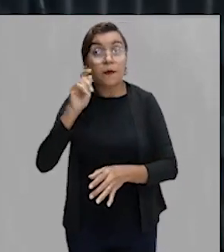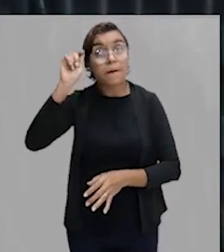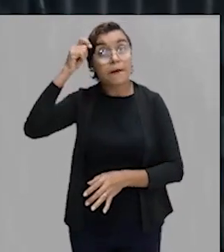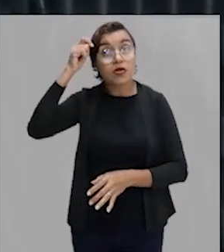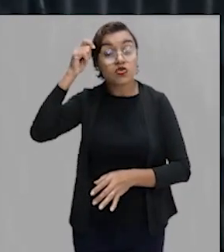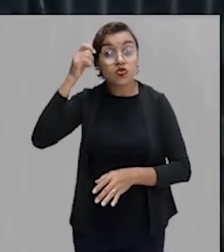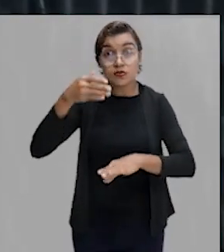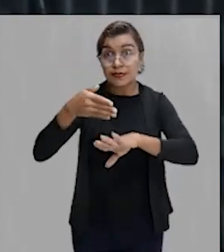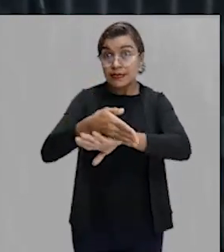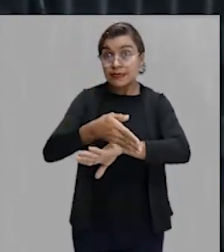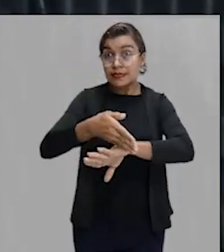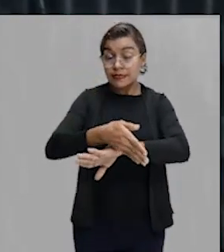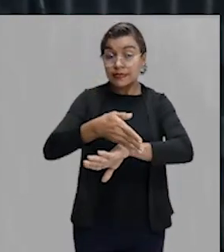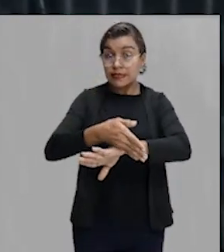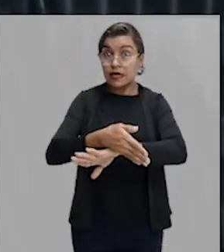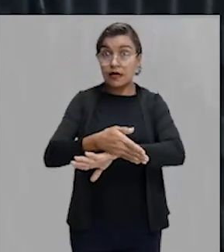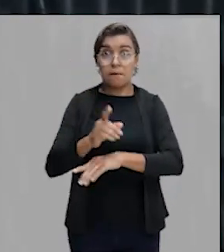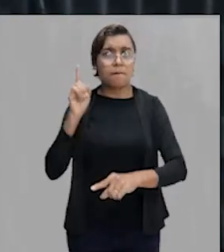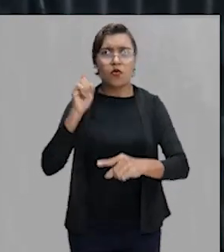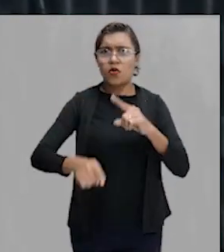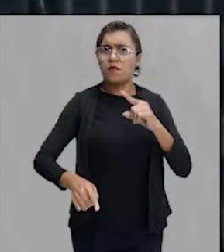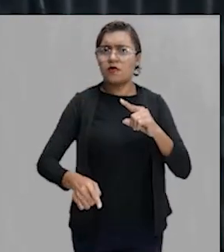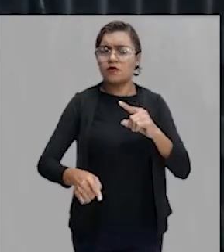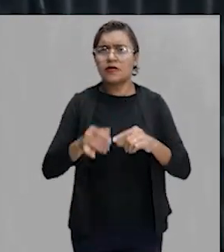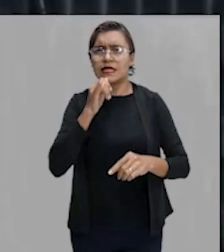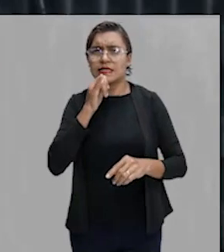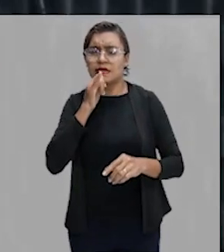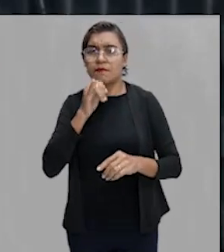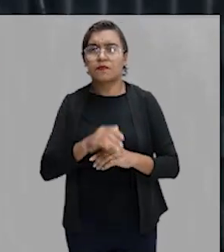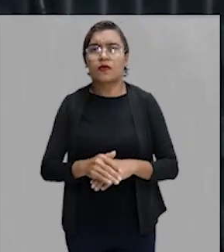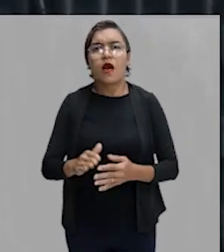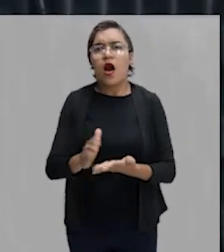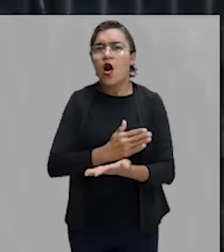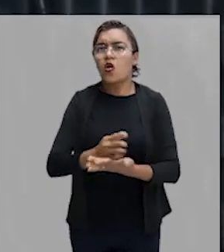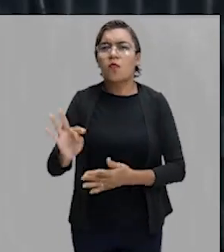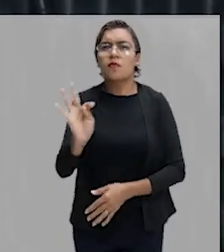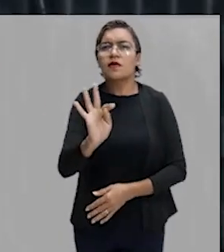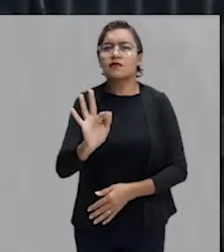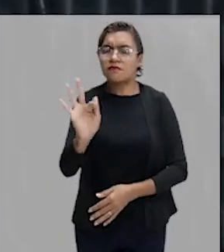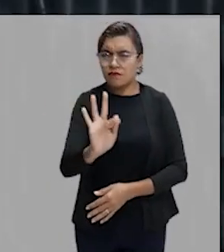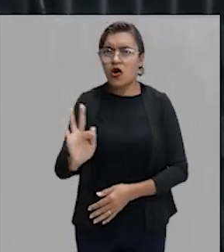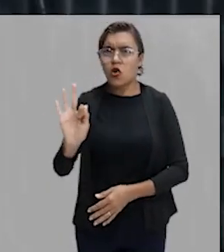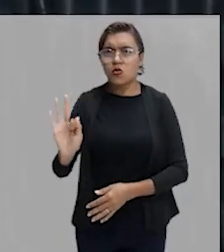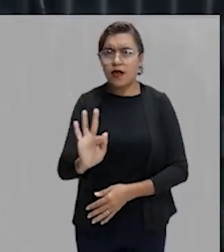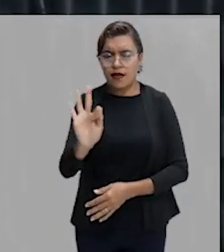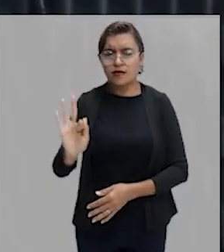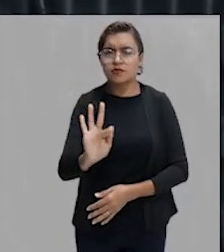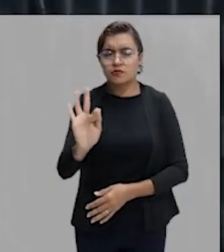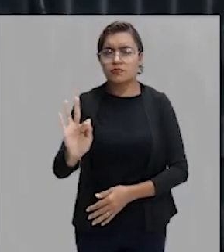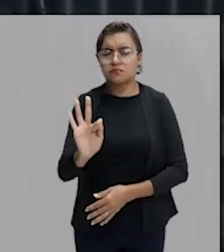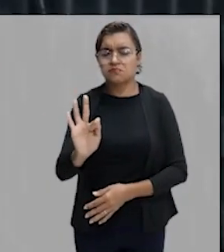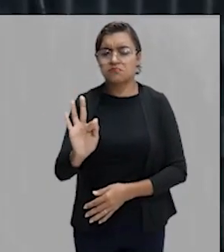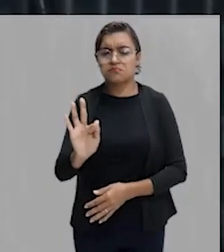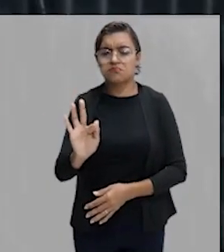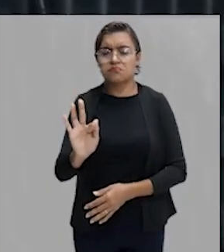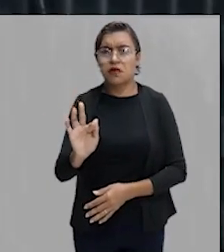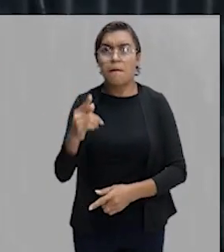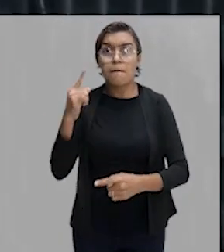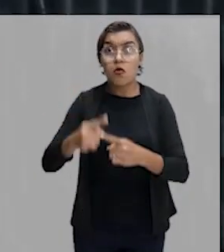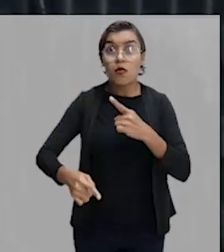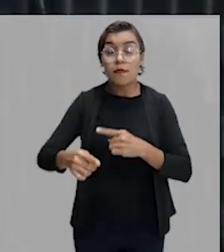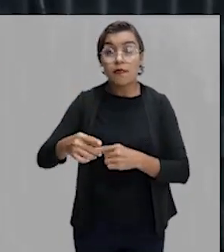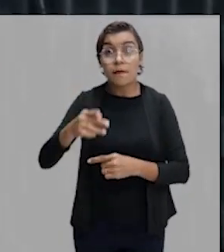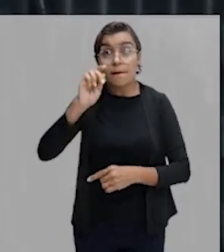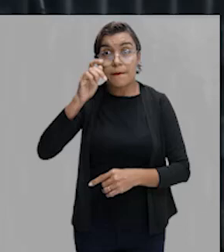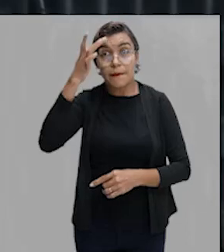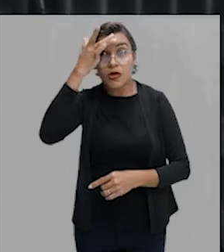estarem naquele local. Algumas faculdades, por exemplo, a presença de alunos negros era proibida, entendeu? Existia essa